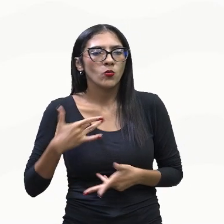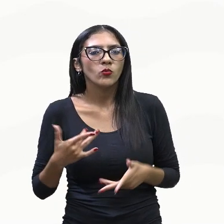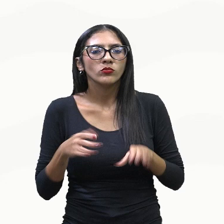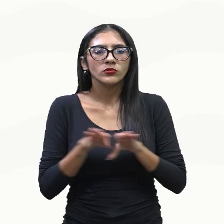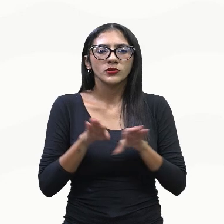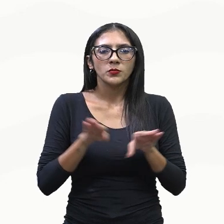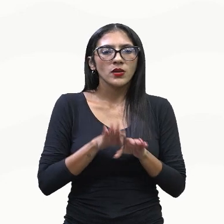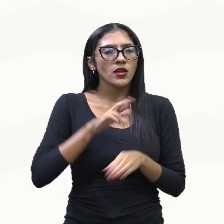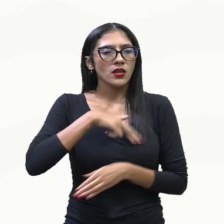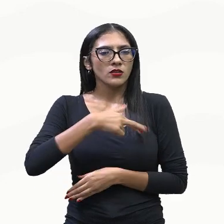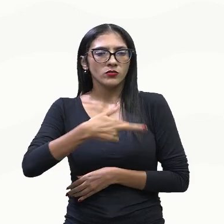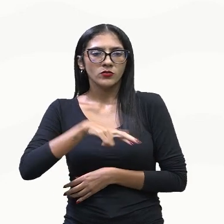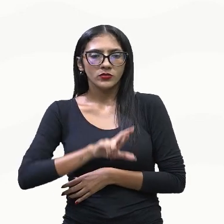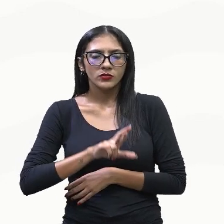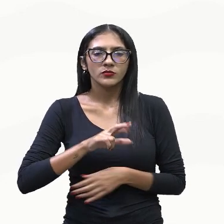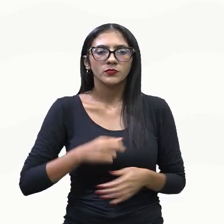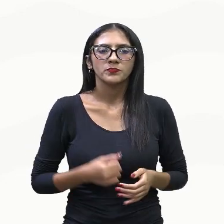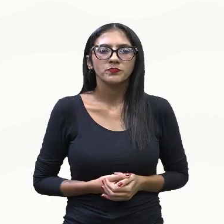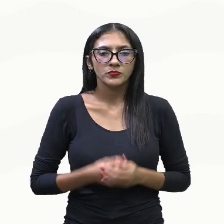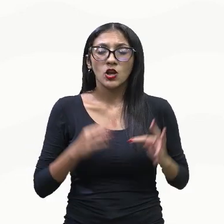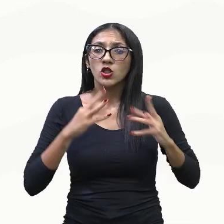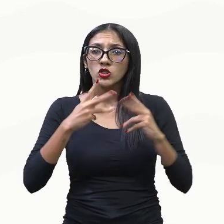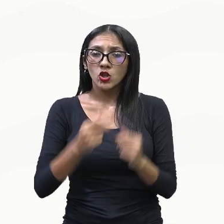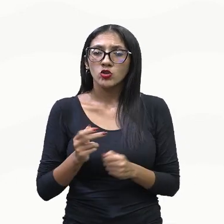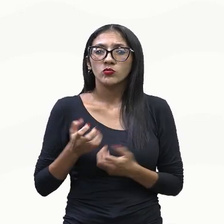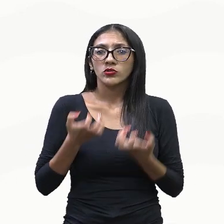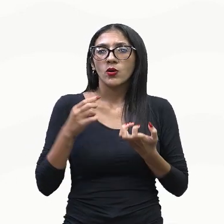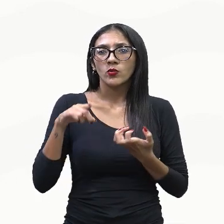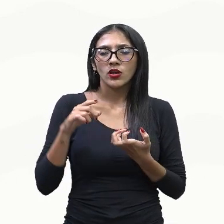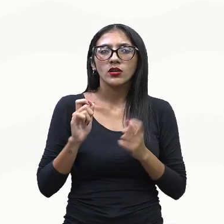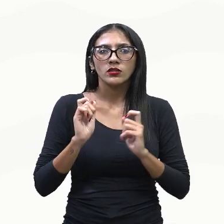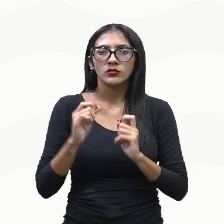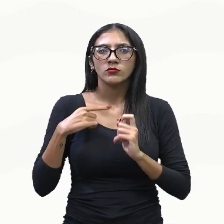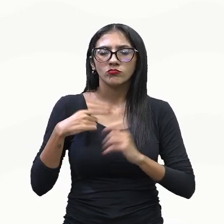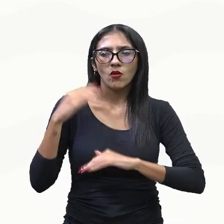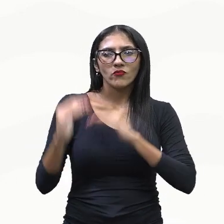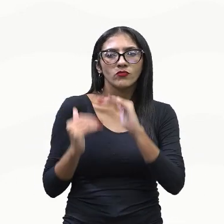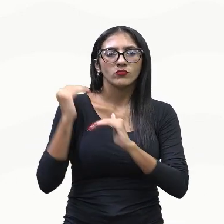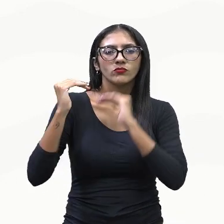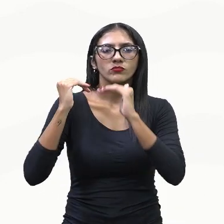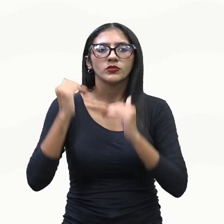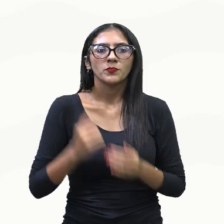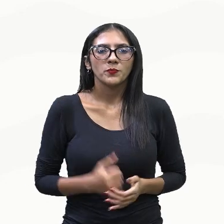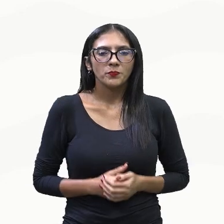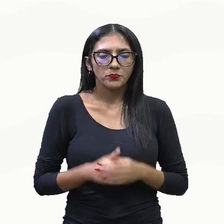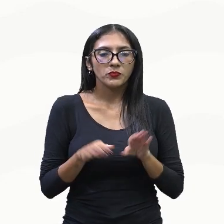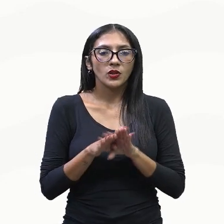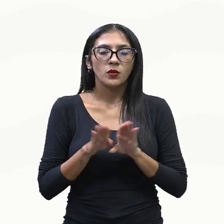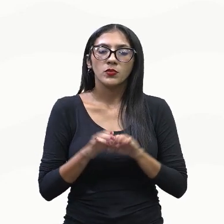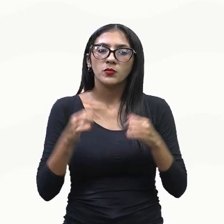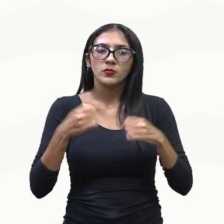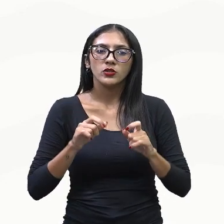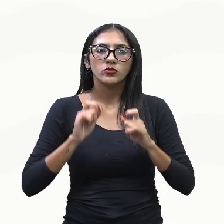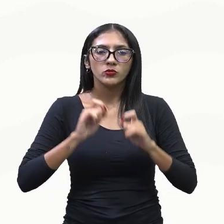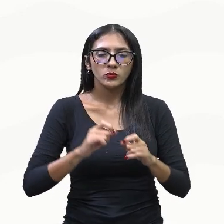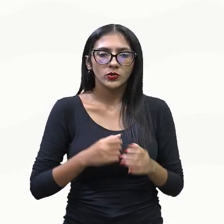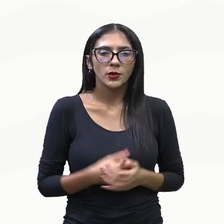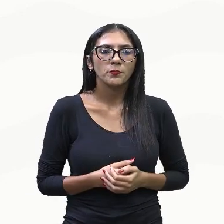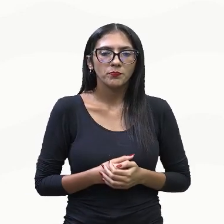que é a religiosidade, né? Todo mundo quer o progresso para se dar bem na vida, todos nós temos que defender